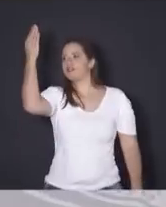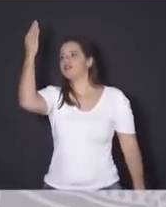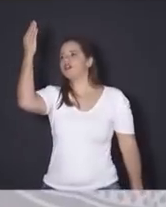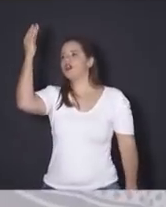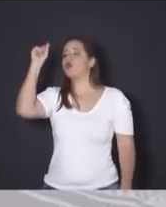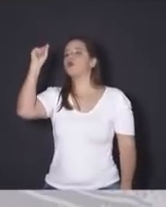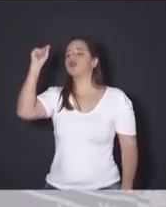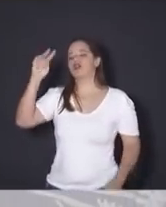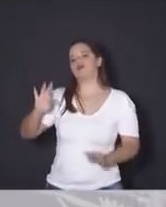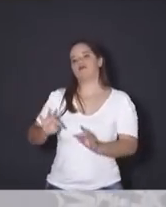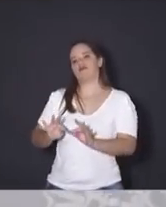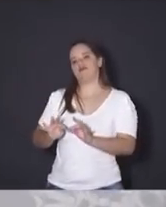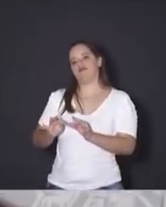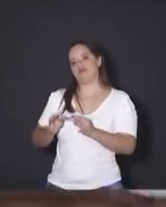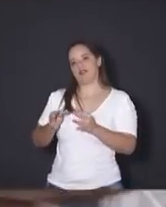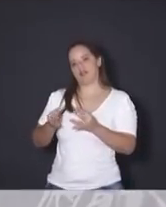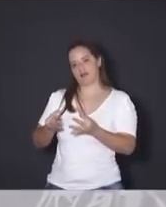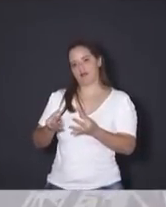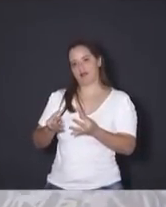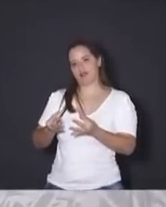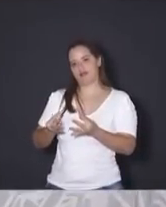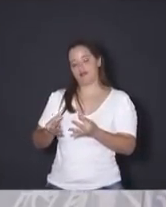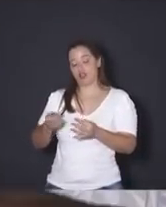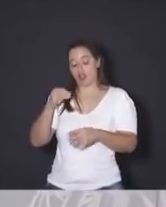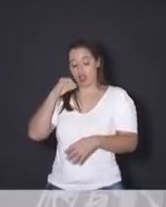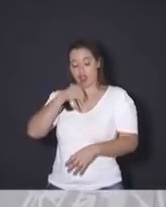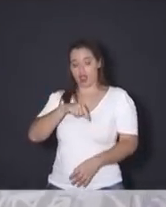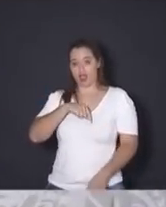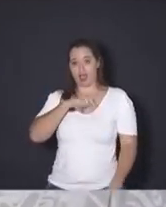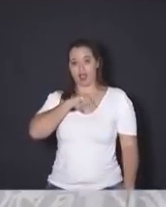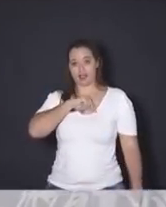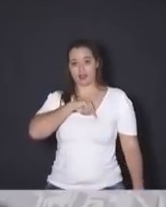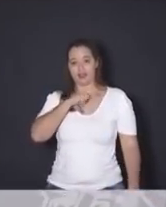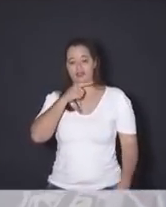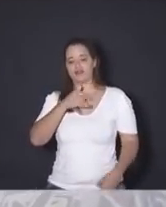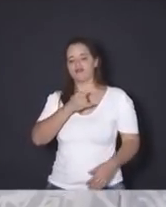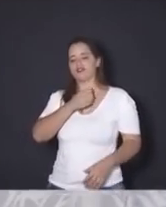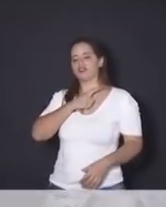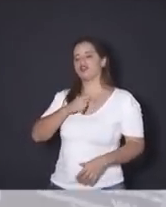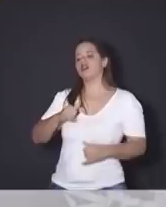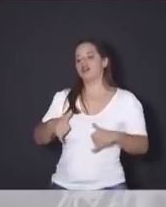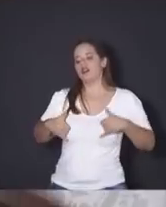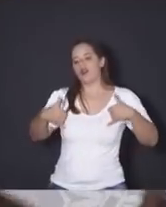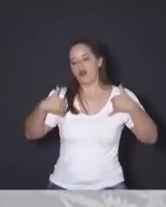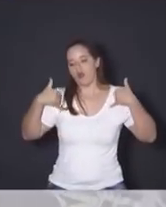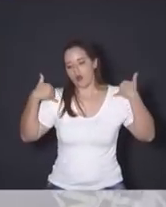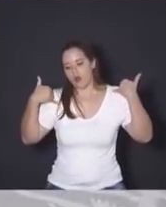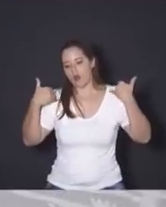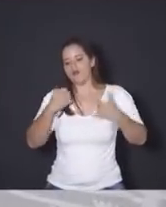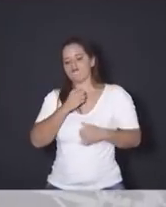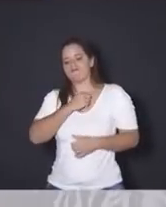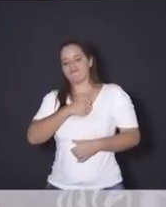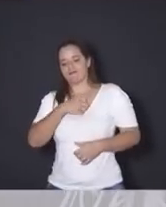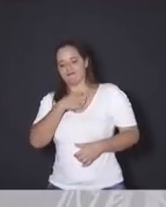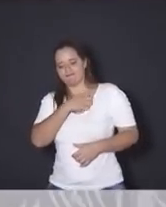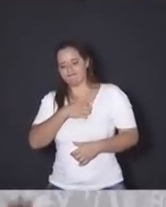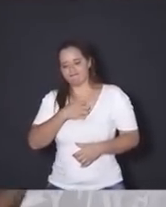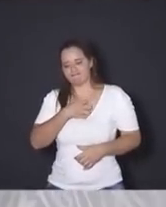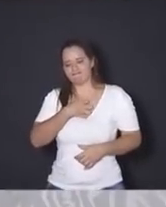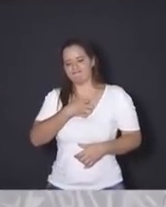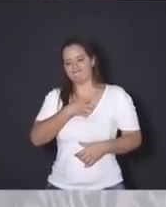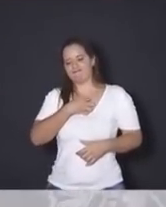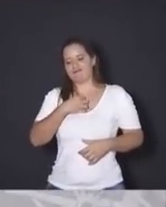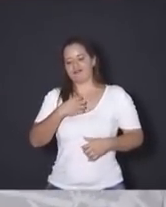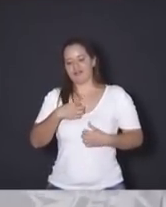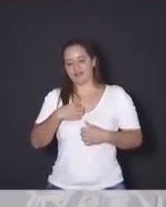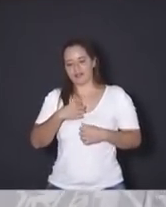humildade o que fica por aqui chama soberba orgulho tudo isso fica na casa dos suspeitos então essas são